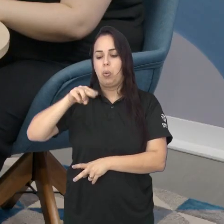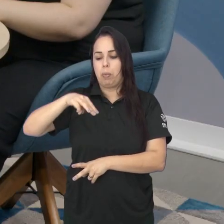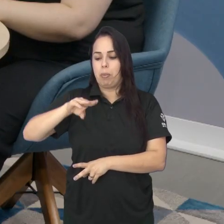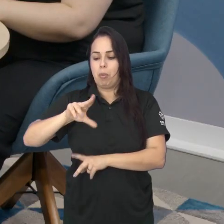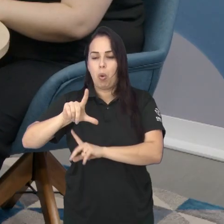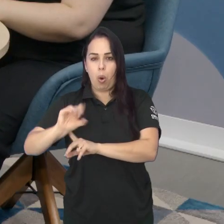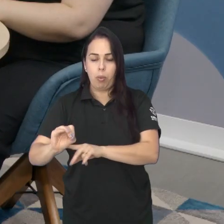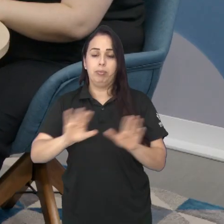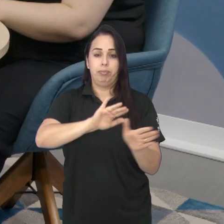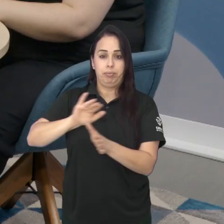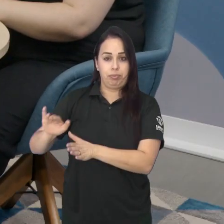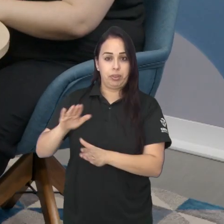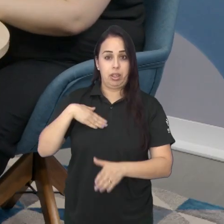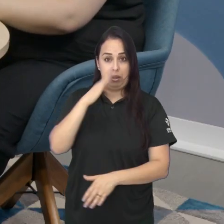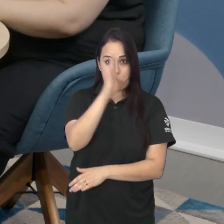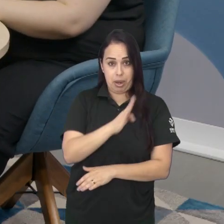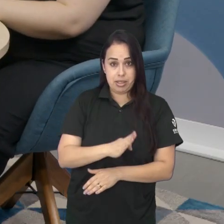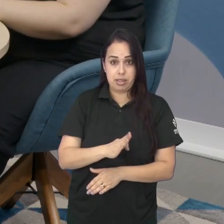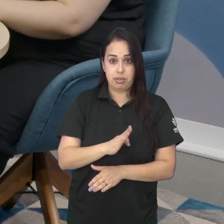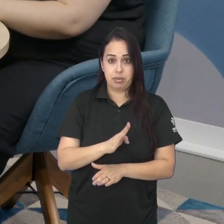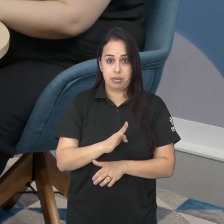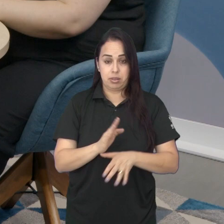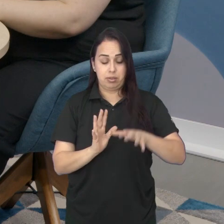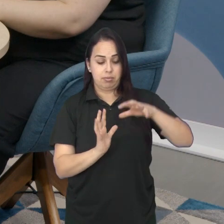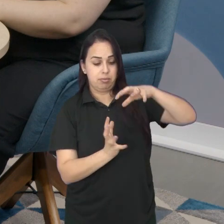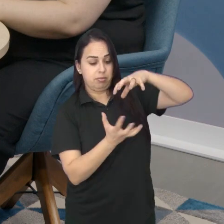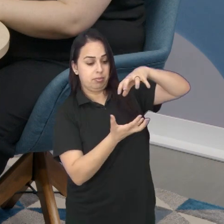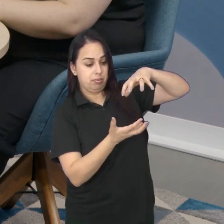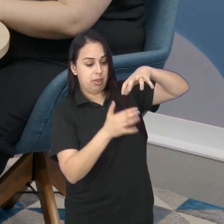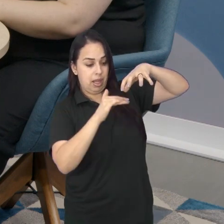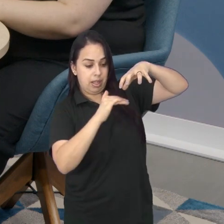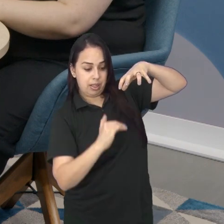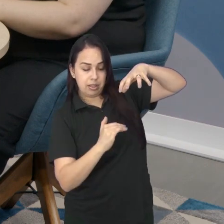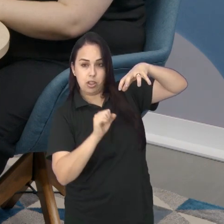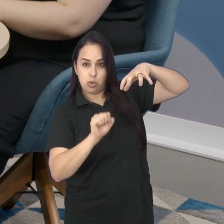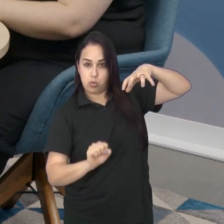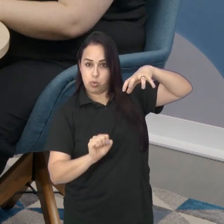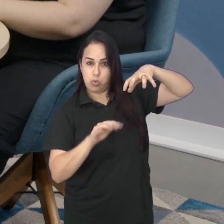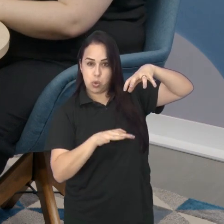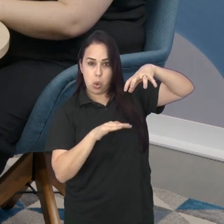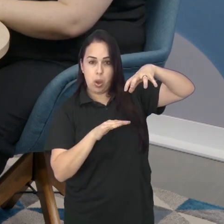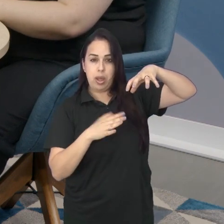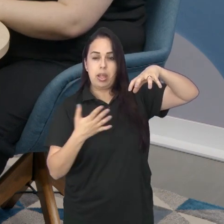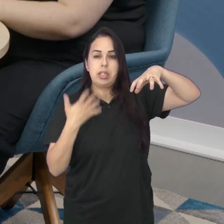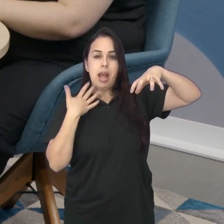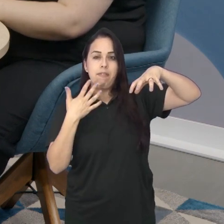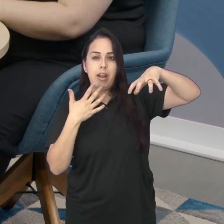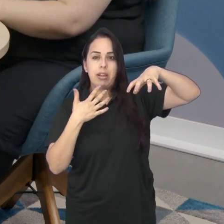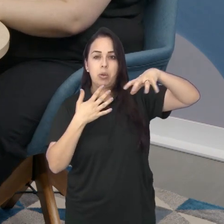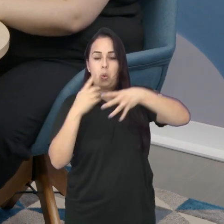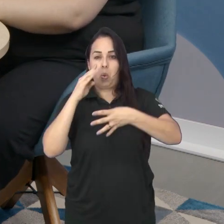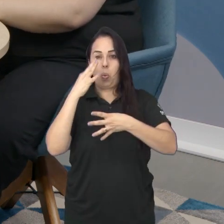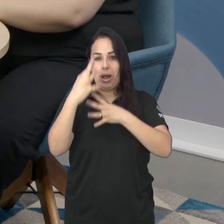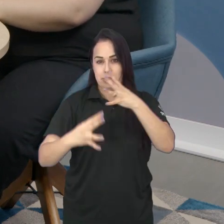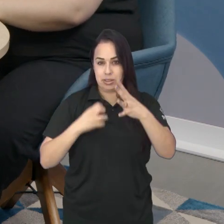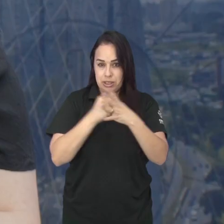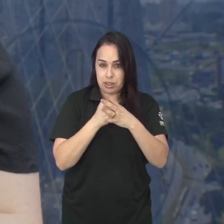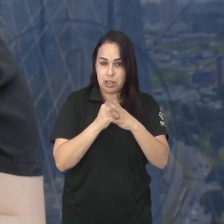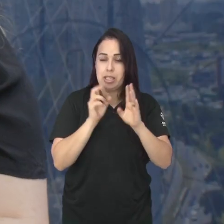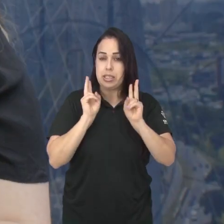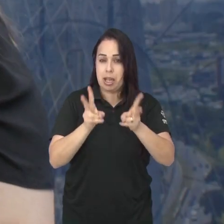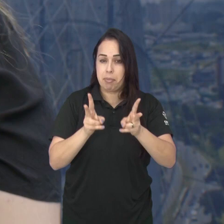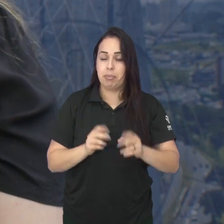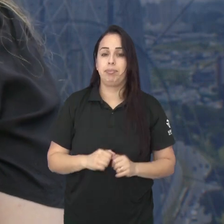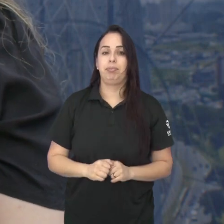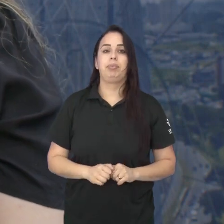fato do Brasil especificamente estar localizado numa região tropical assim, do planeta afeta diretamente. Exato, porque a gente